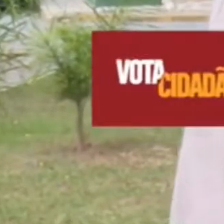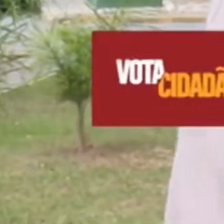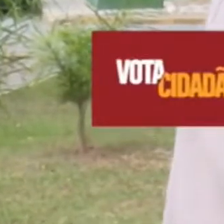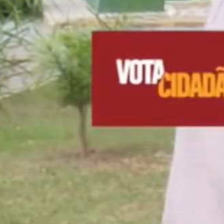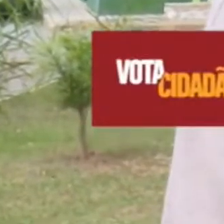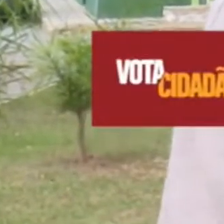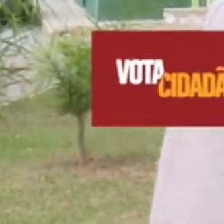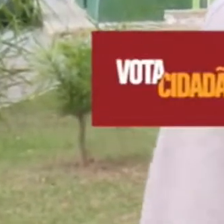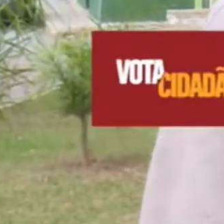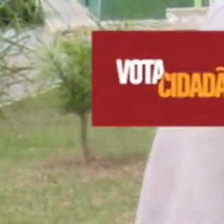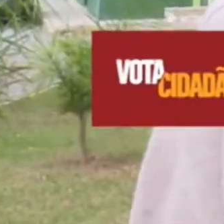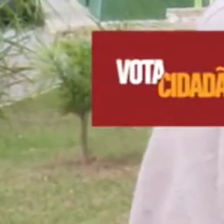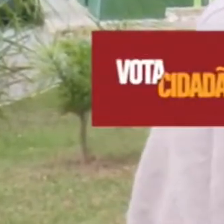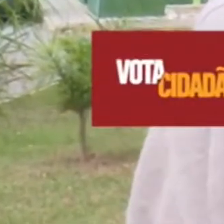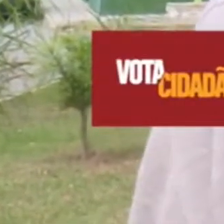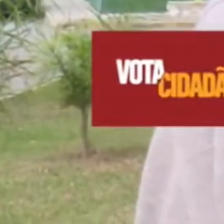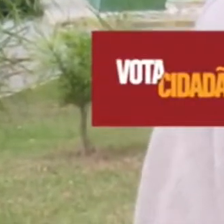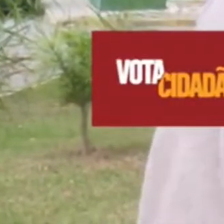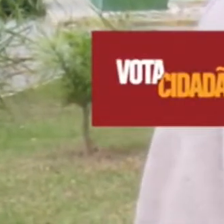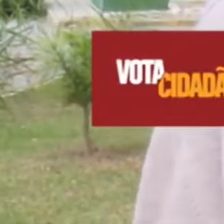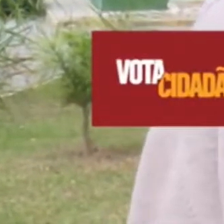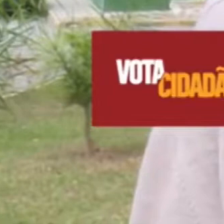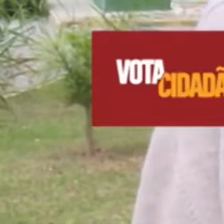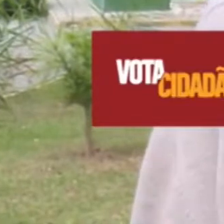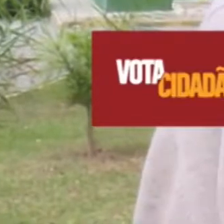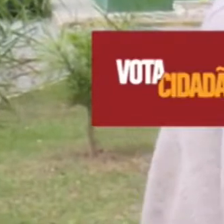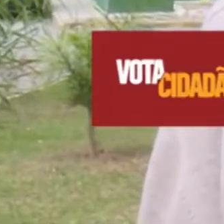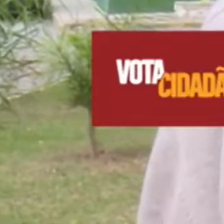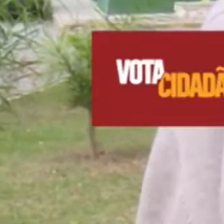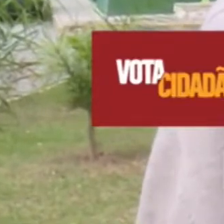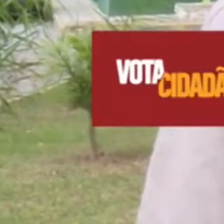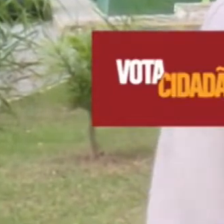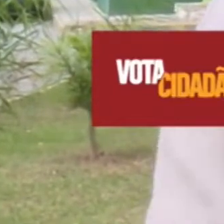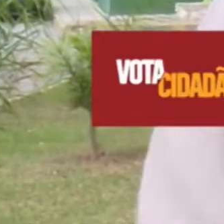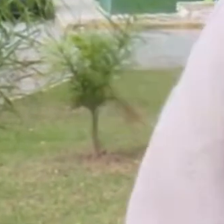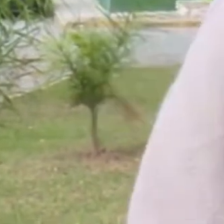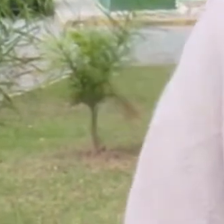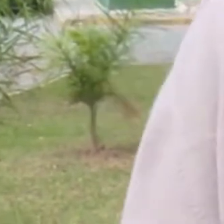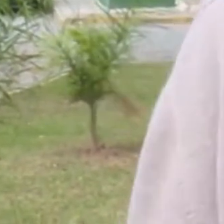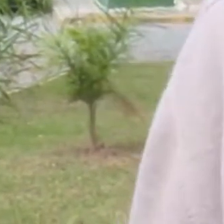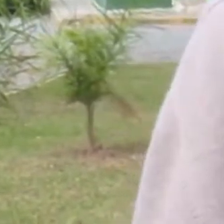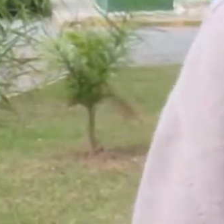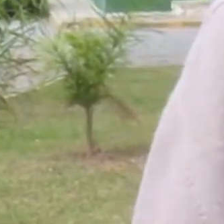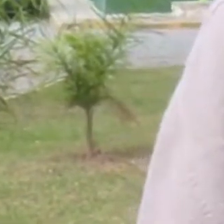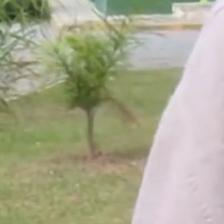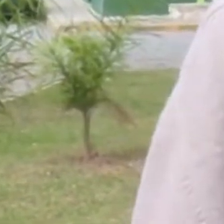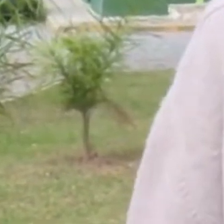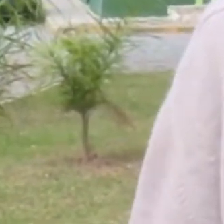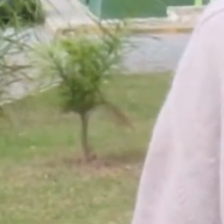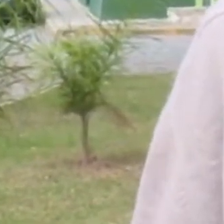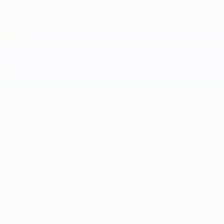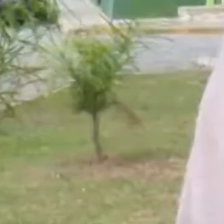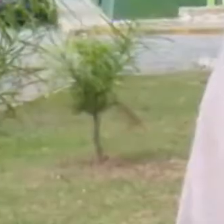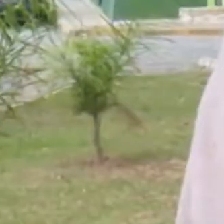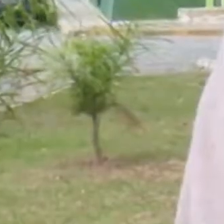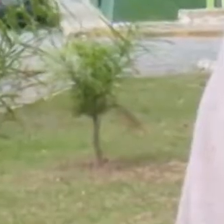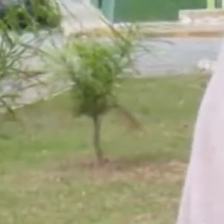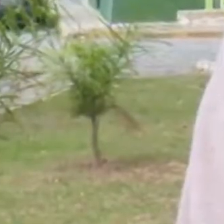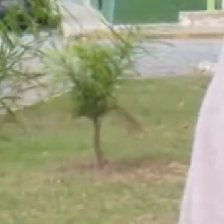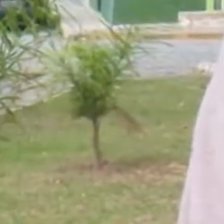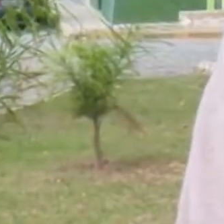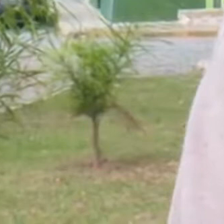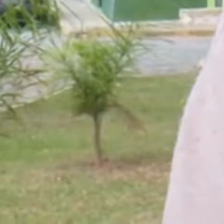Eu acho que a lei, o vereador tem os poderes dentro do município. Isso aí vai tratar de assunto que diz respeito à